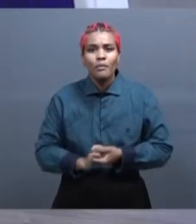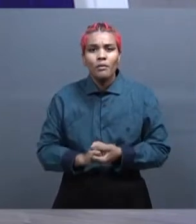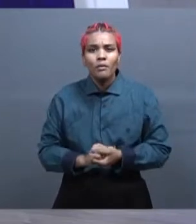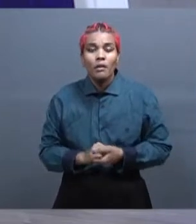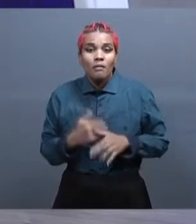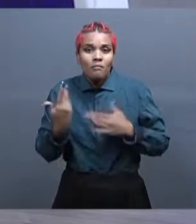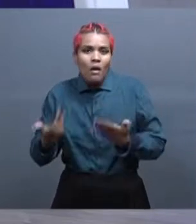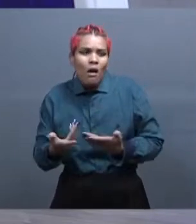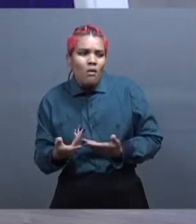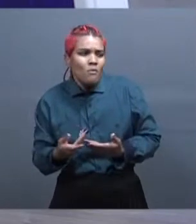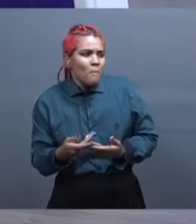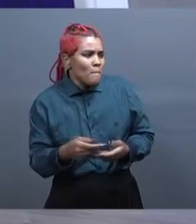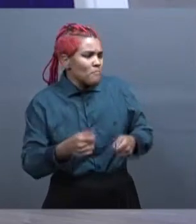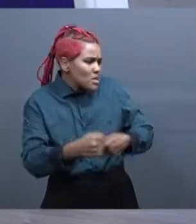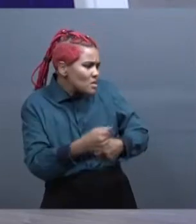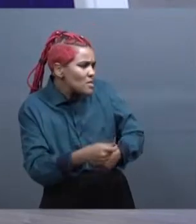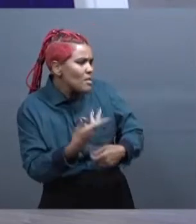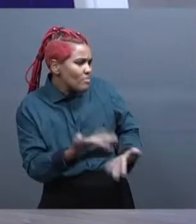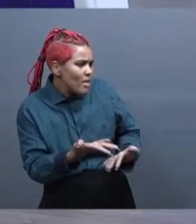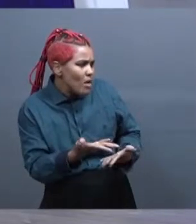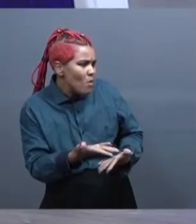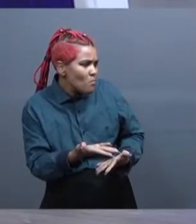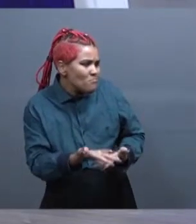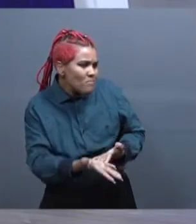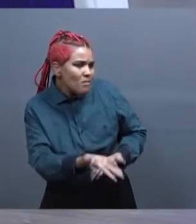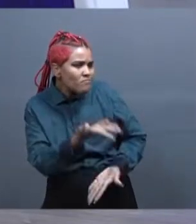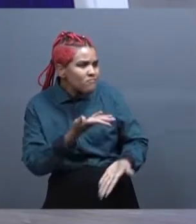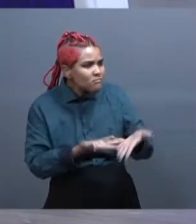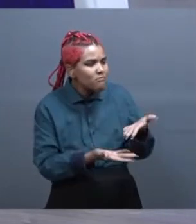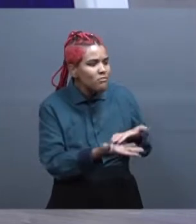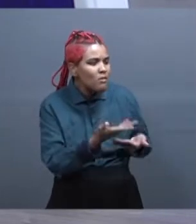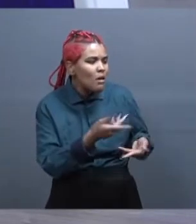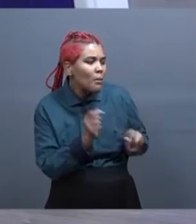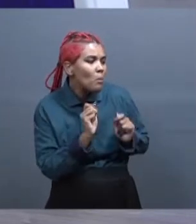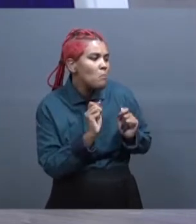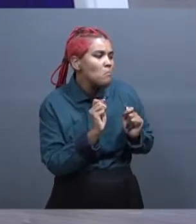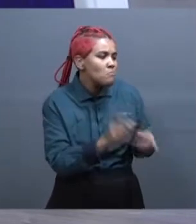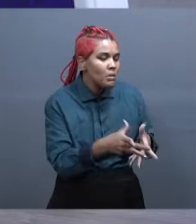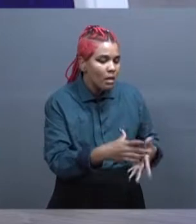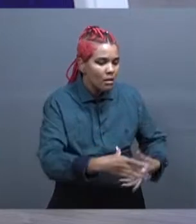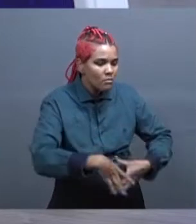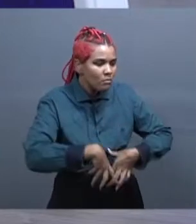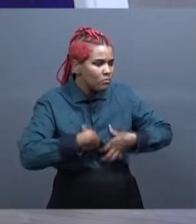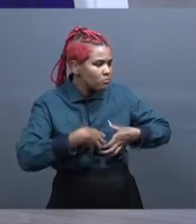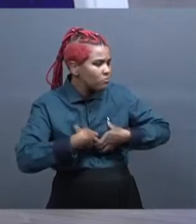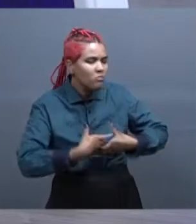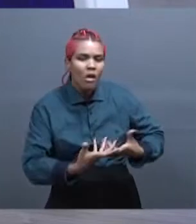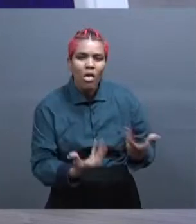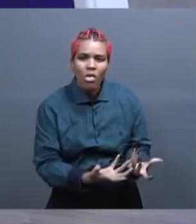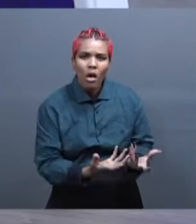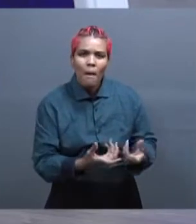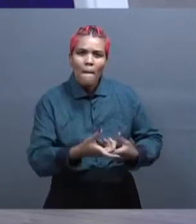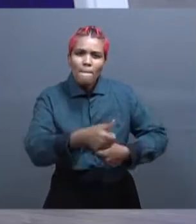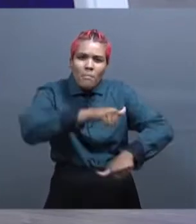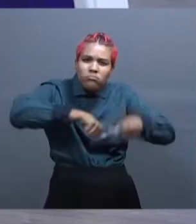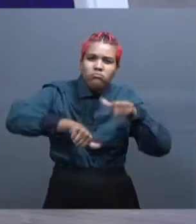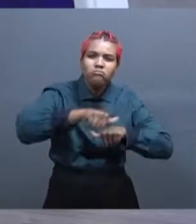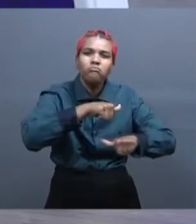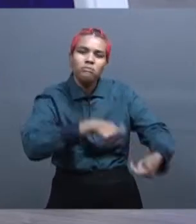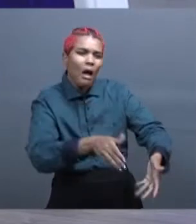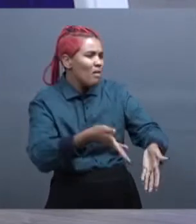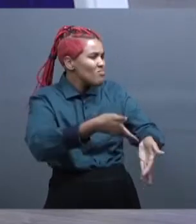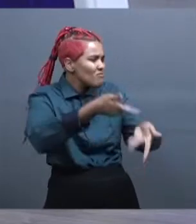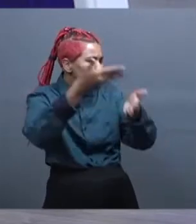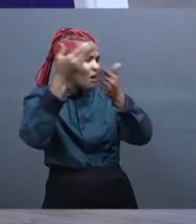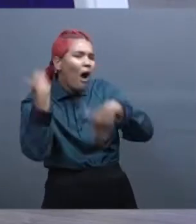cibele pra fazer essa intervenção no corpo ou não e também essa mudança é ao longo das décadas